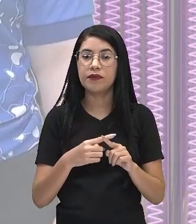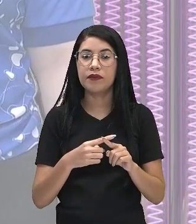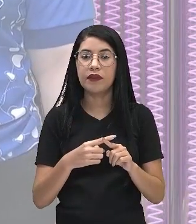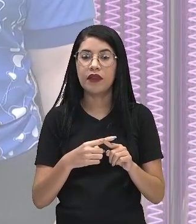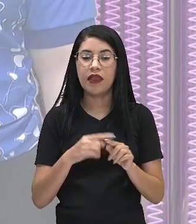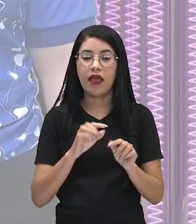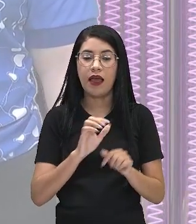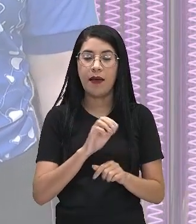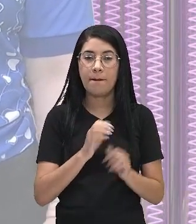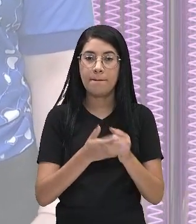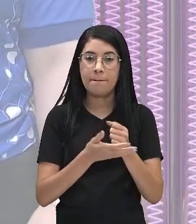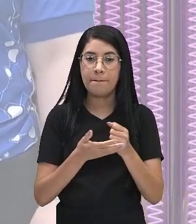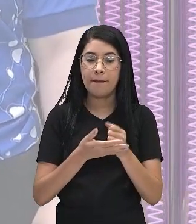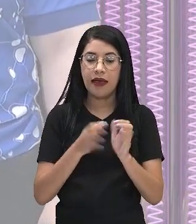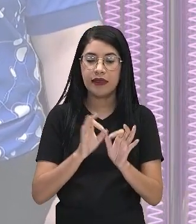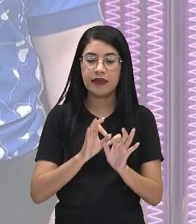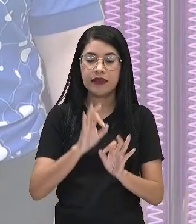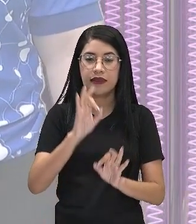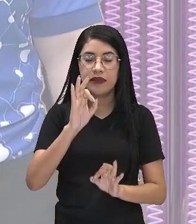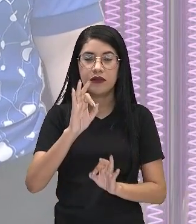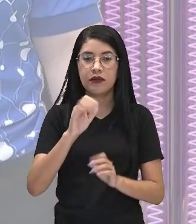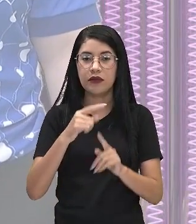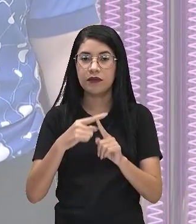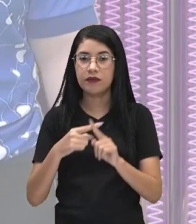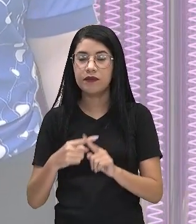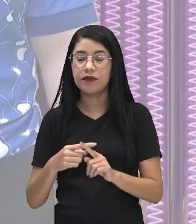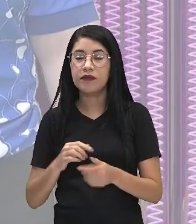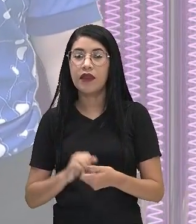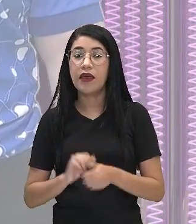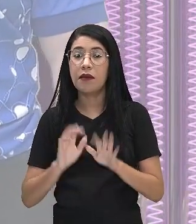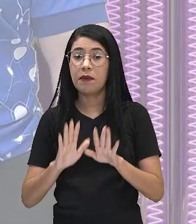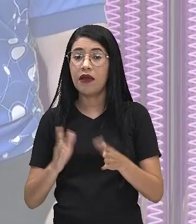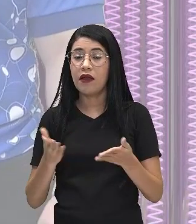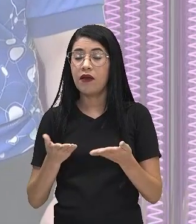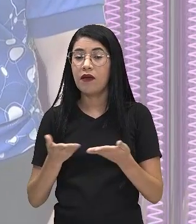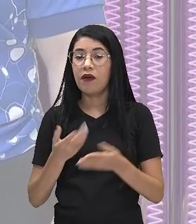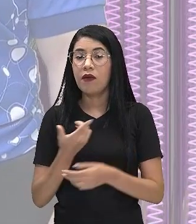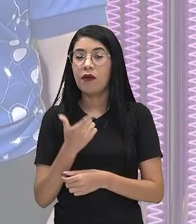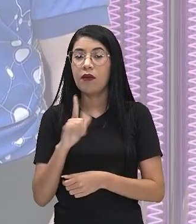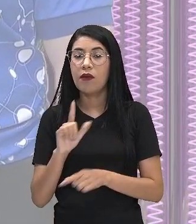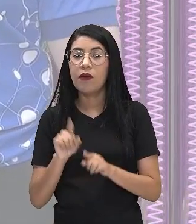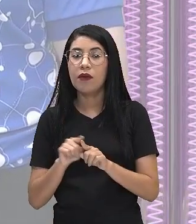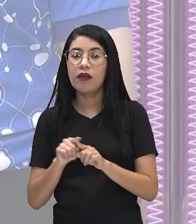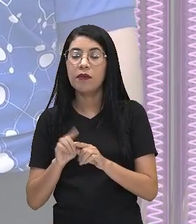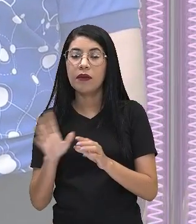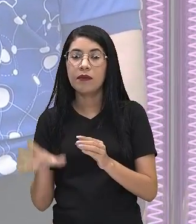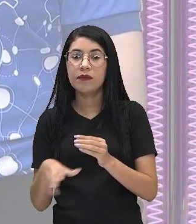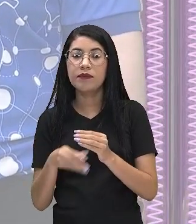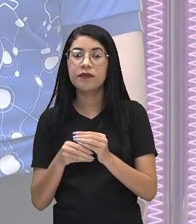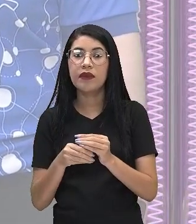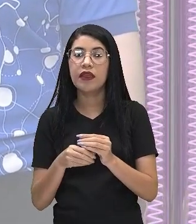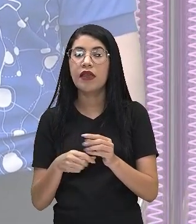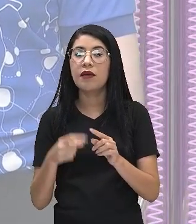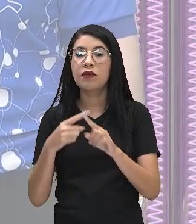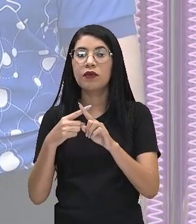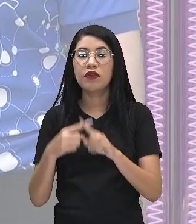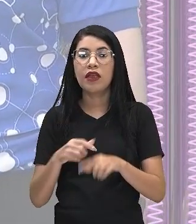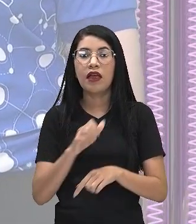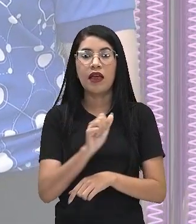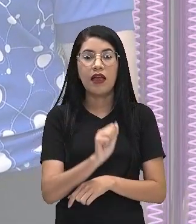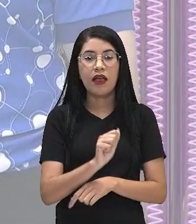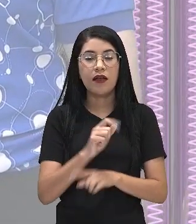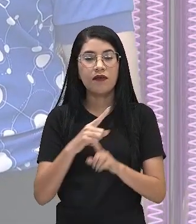pela medida da altura, né? Só que agora eu tenho mais uma dimensão, né? Eu vou ter que multiplicar esse A e esse B, que é a